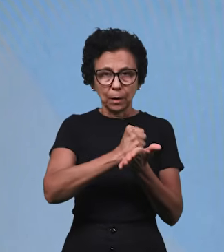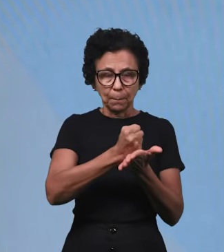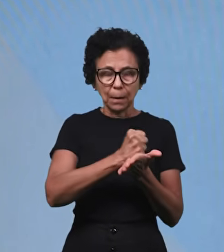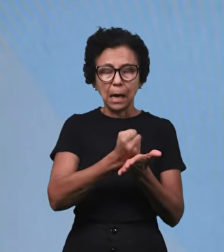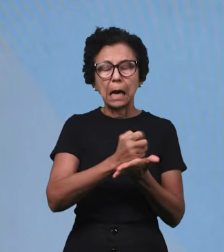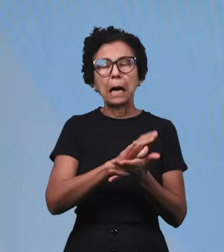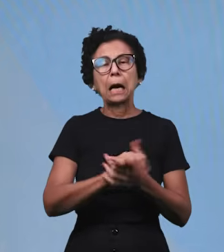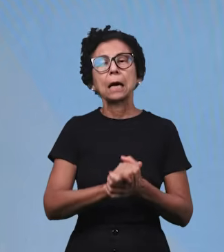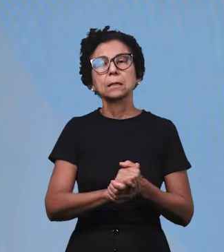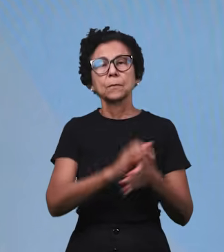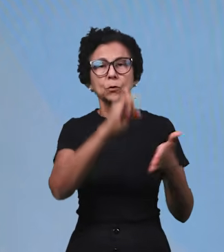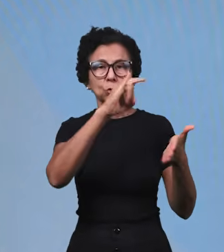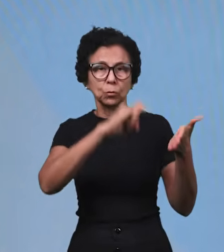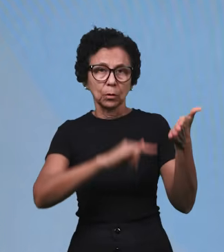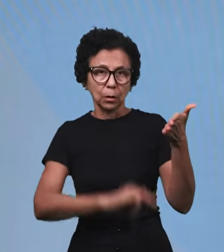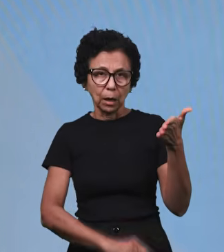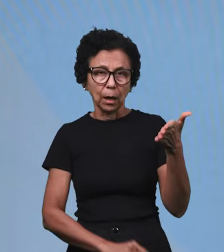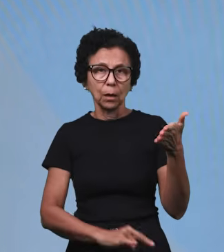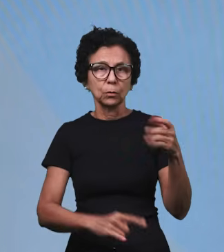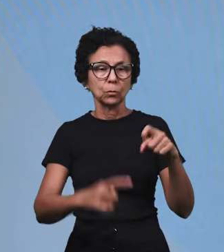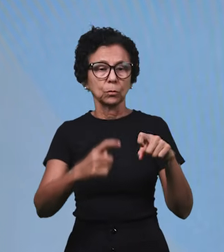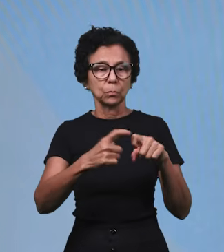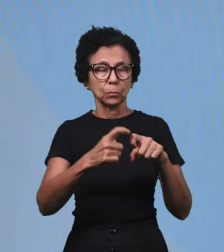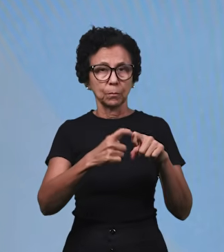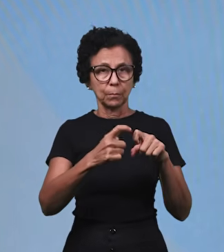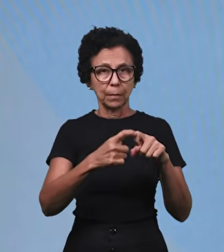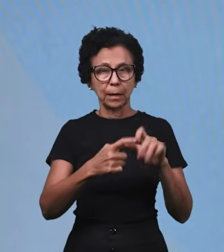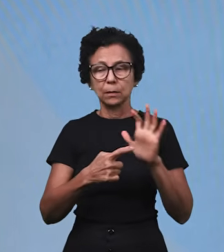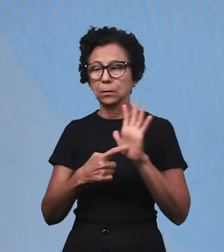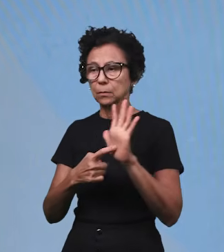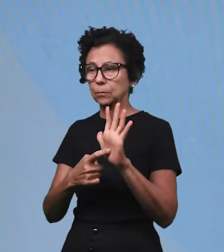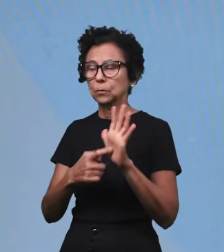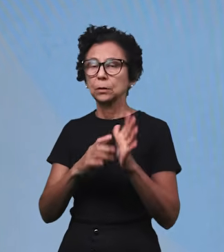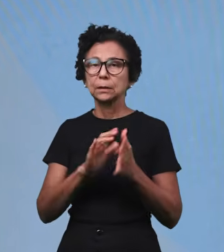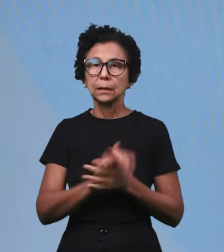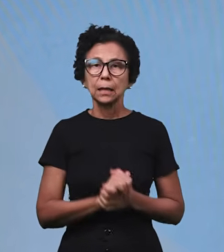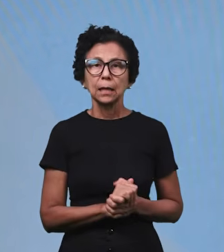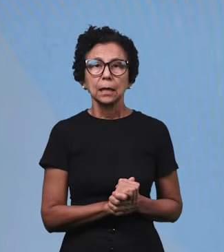laudo justificando que tem doença renal crônica com esse grau de disfunção e com perda de proteína na urina,